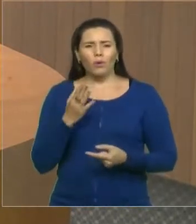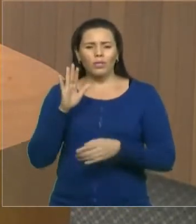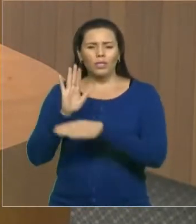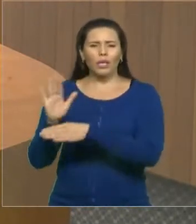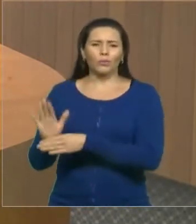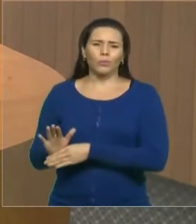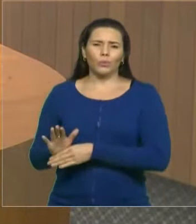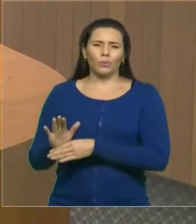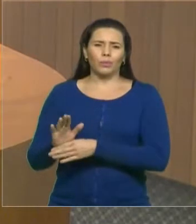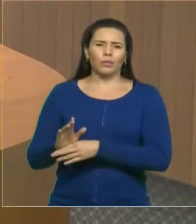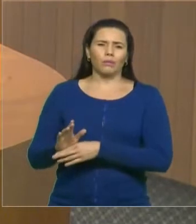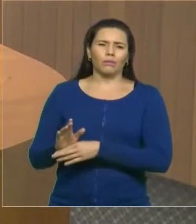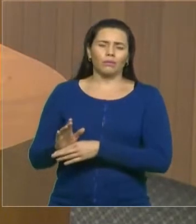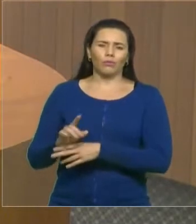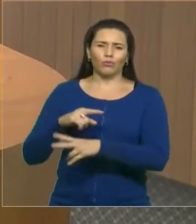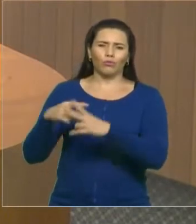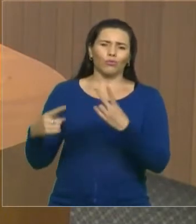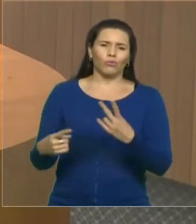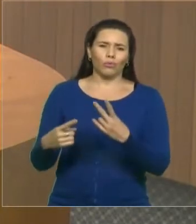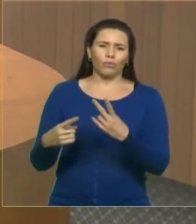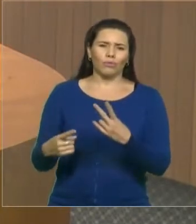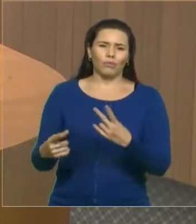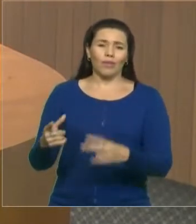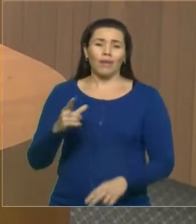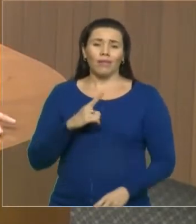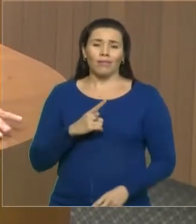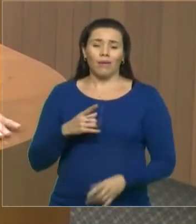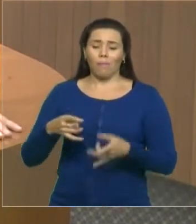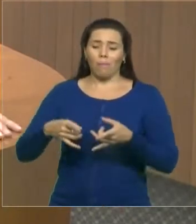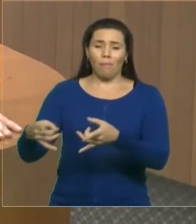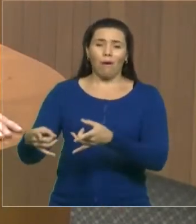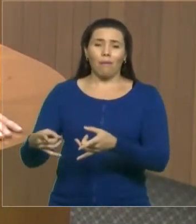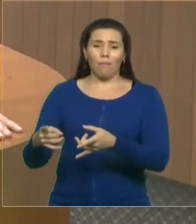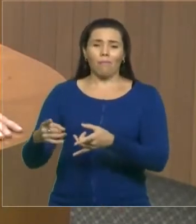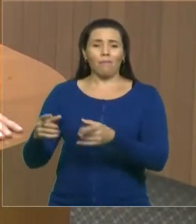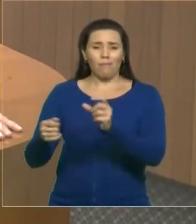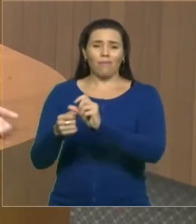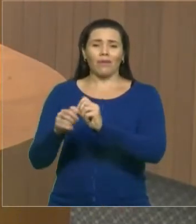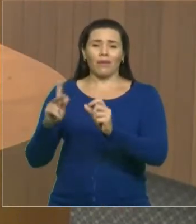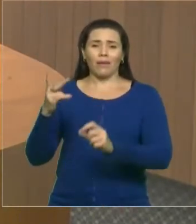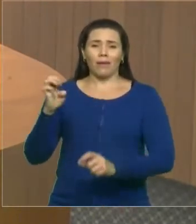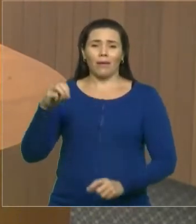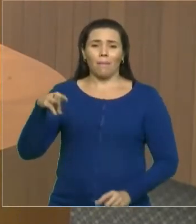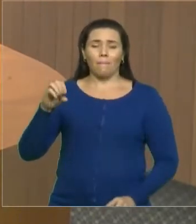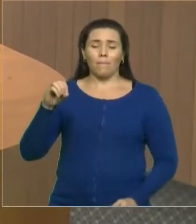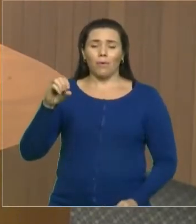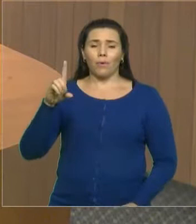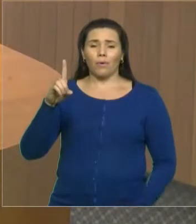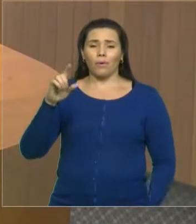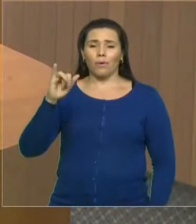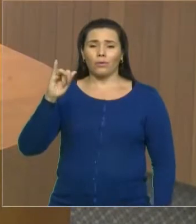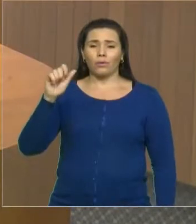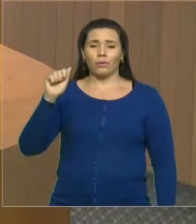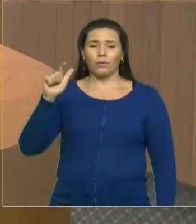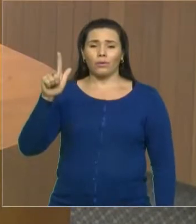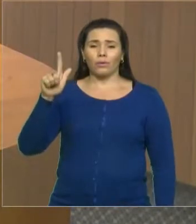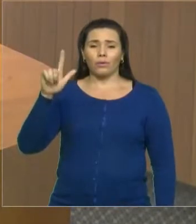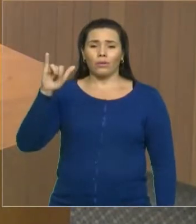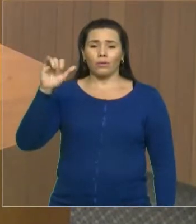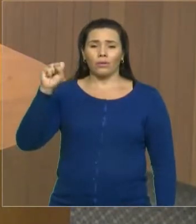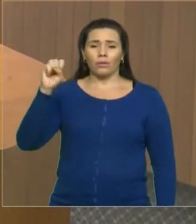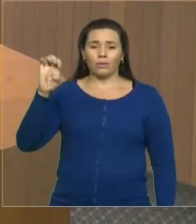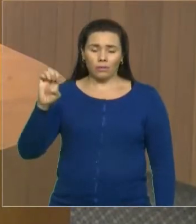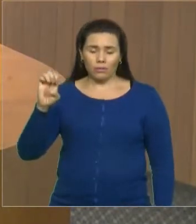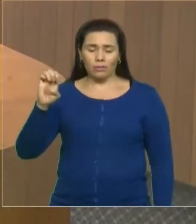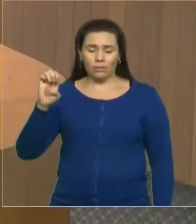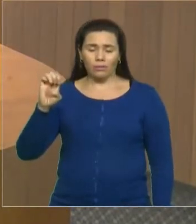maior número de leitos nas UTIs, deputado Ariston. Então, é importante destacar esse momento